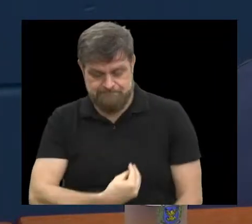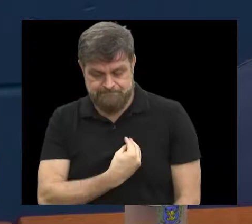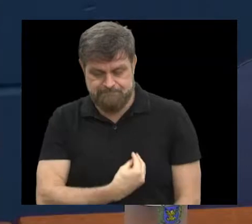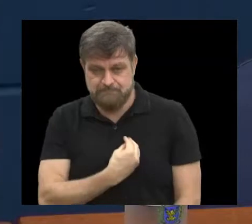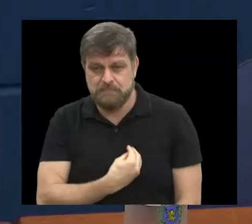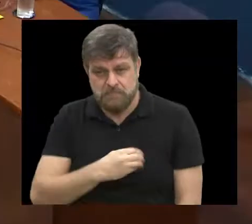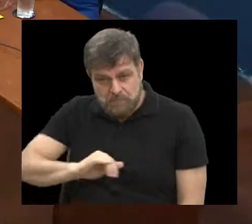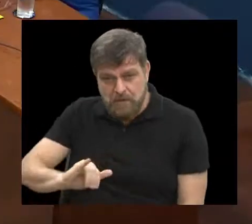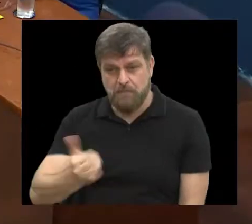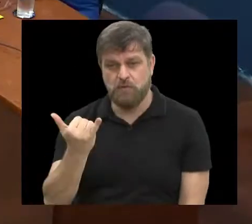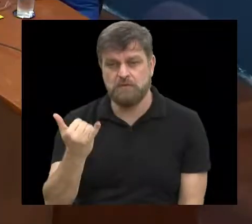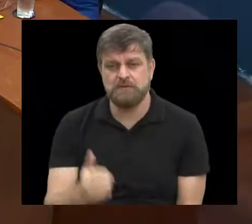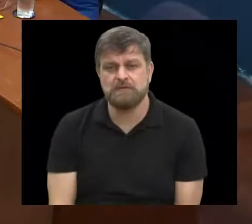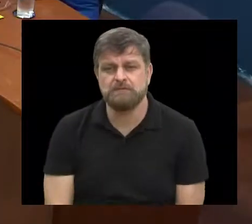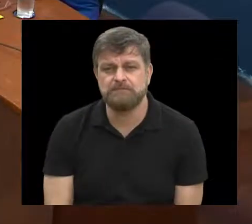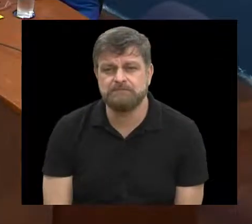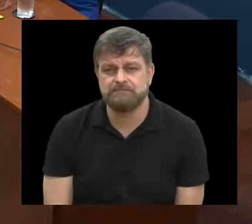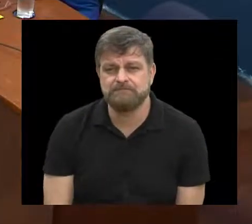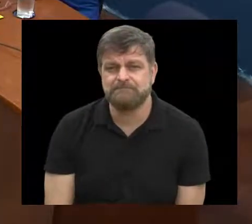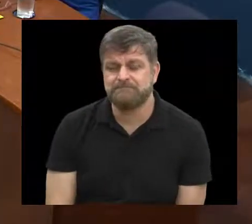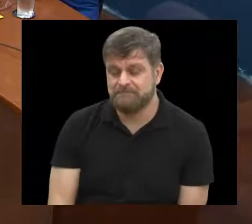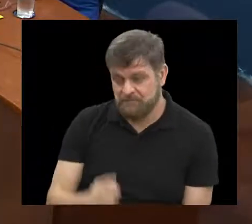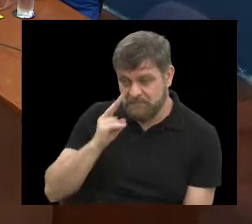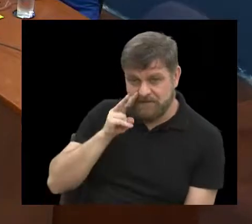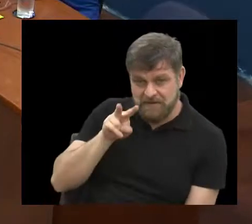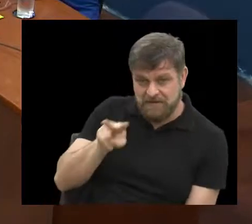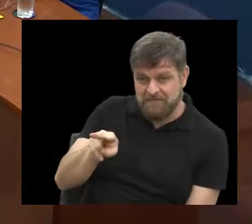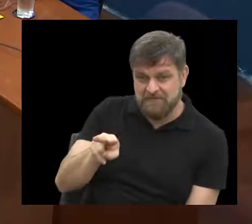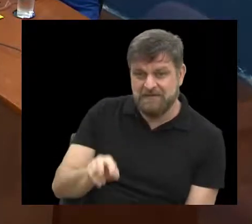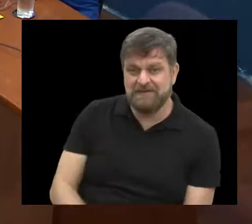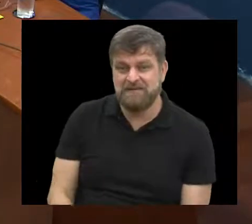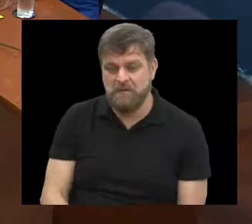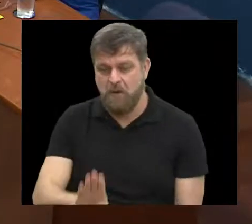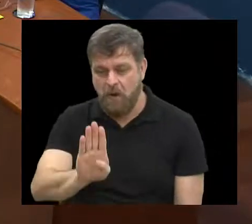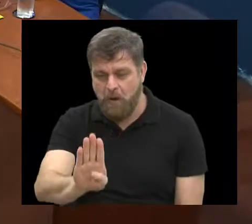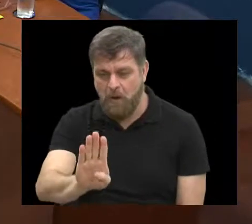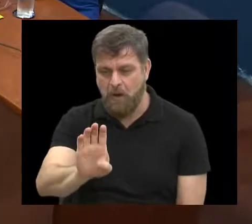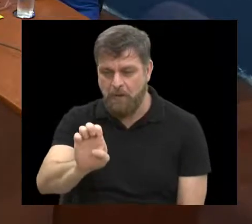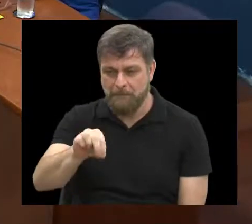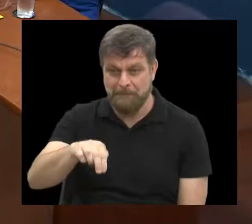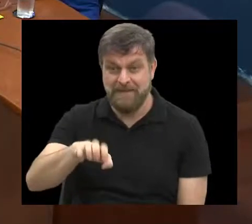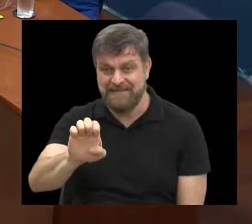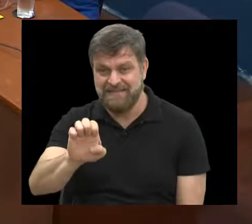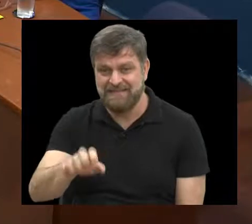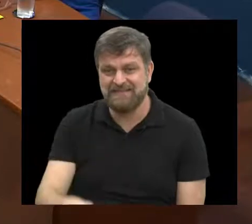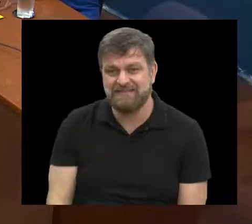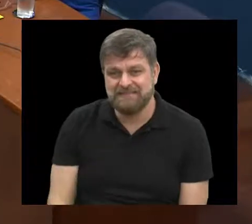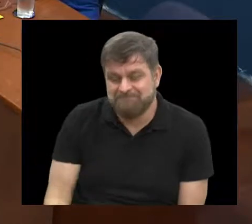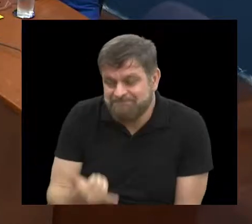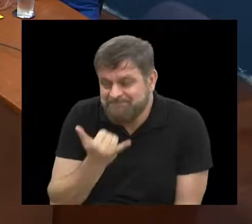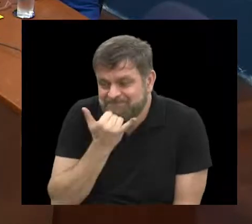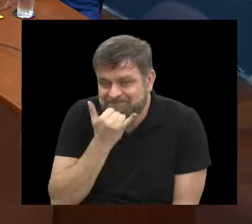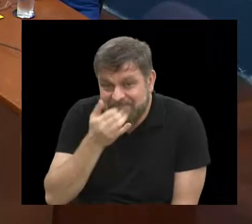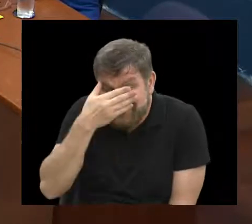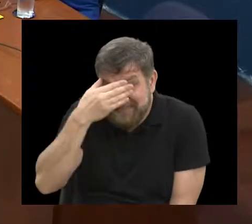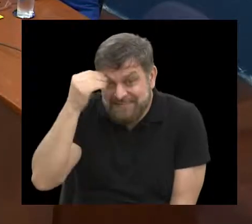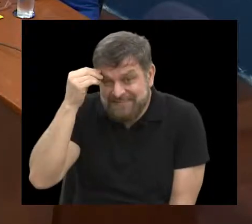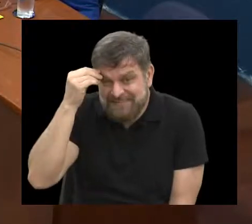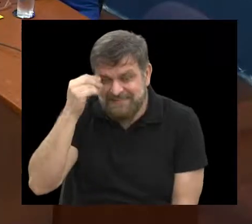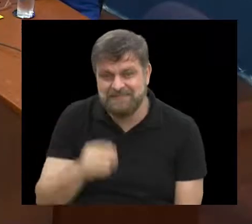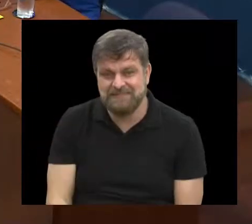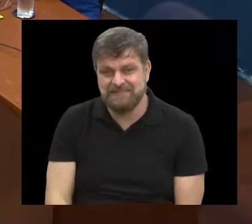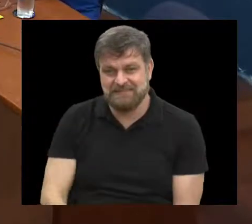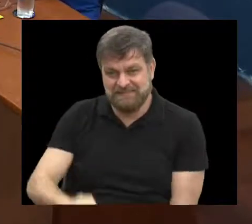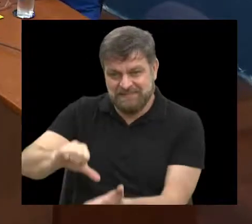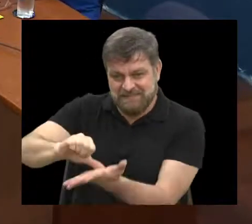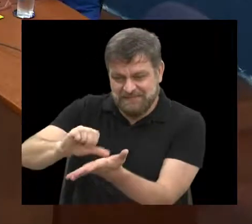momentinho que eu esqueci aqui eu sempre olho para o Benê, eu sempre brinco com o Benê, eu acabei esquecendo, falando do Instituto Braille. Me perdoa, Benê, mas